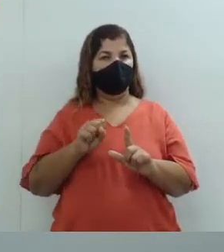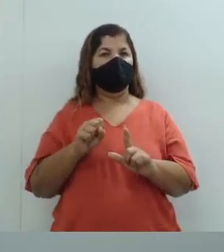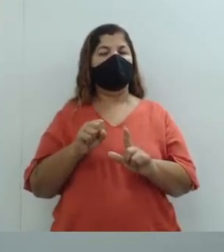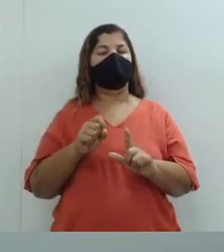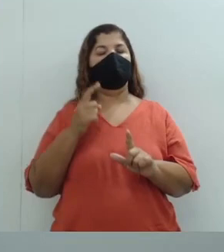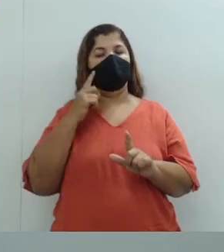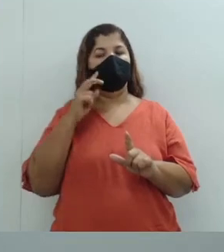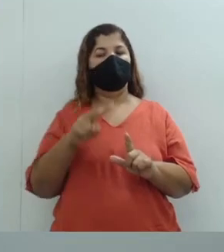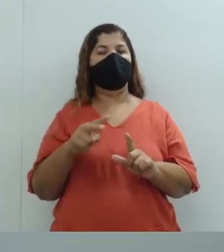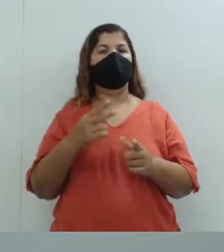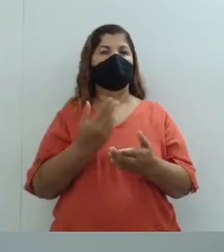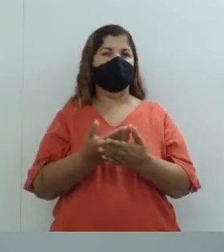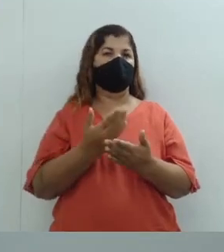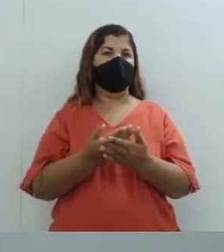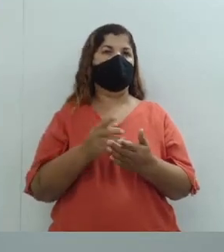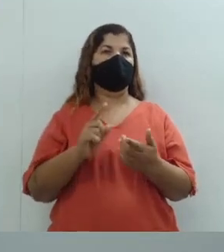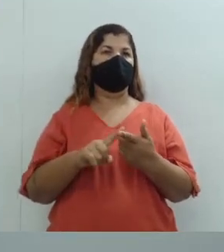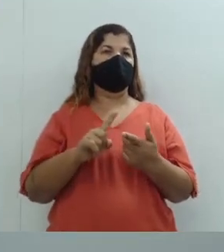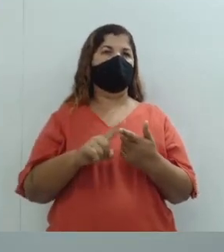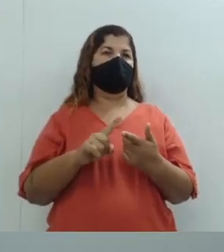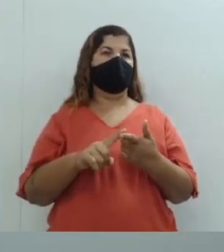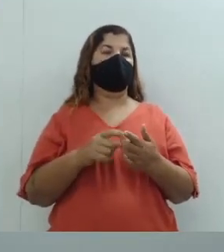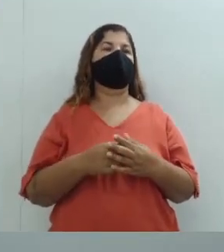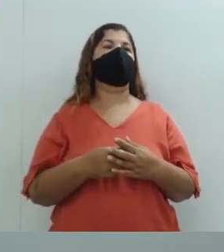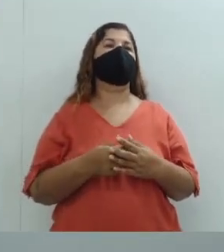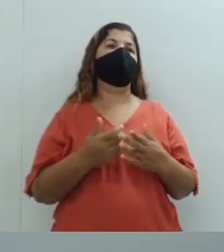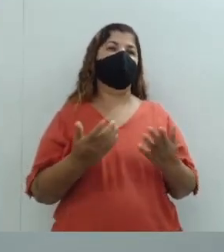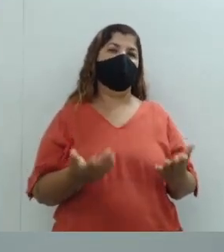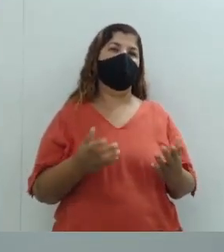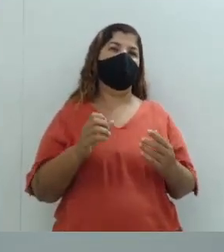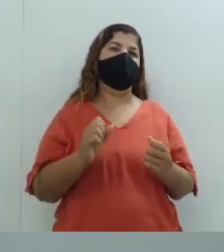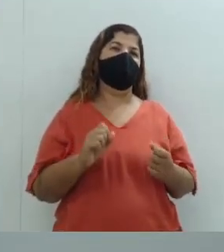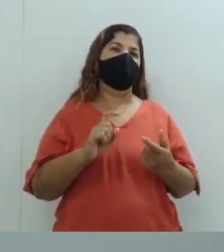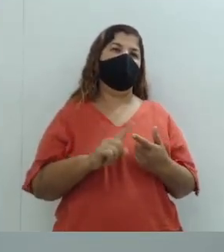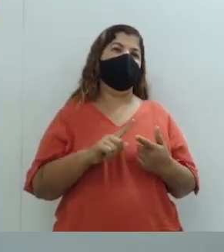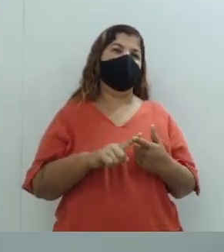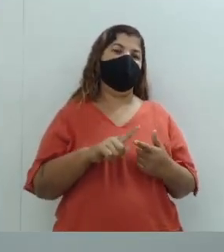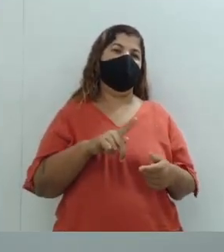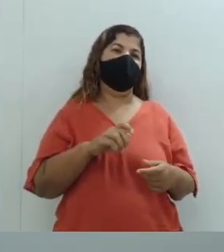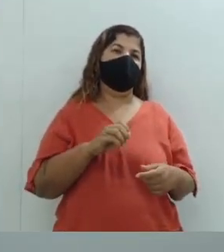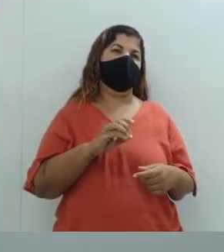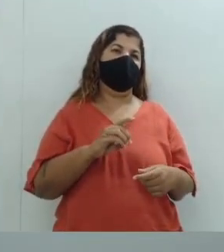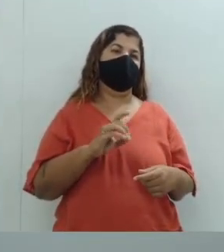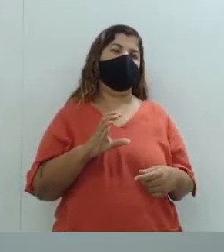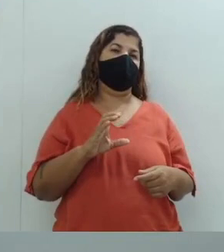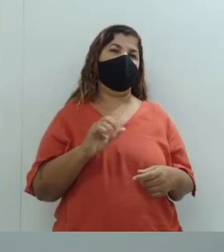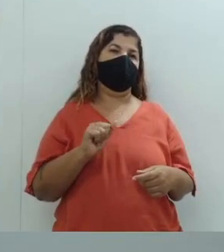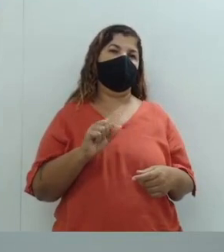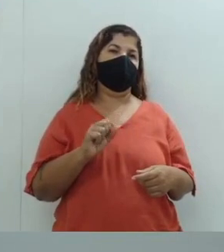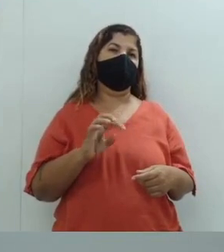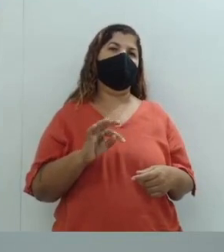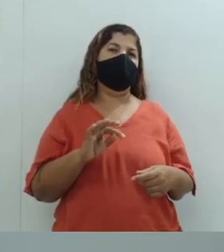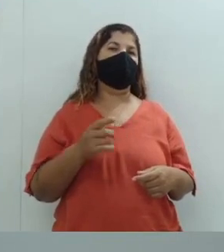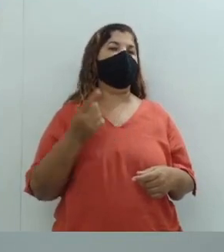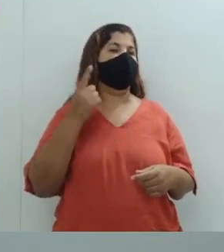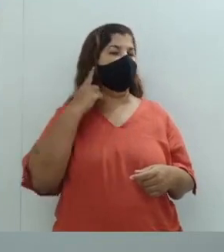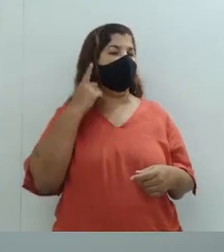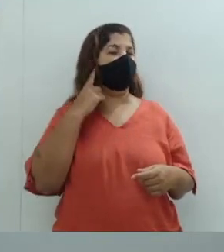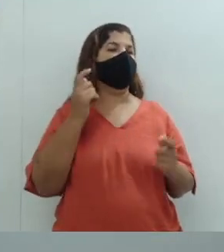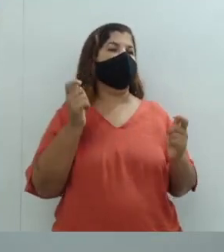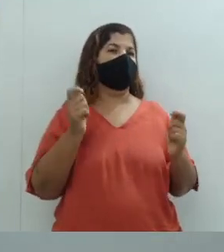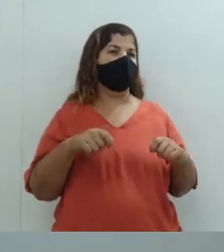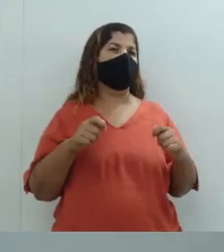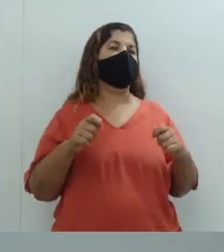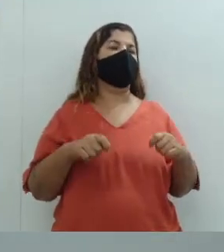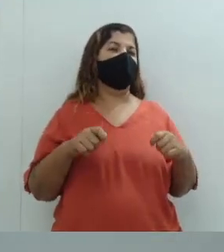lá e vai poder acompanhar a nossa aula também. Também você pode acompanhar através de podcast, né? Então, se você gosta também de estar escutando a nossa aula, você